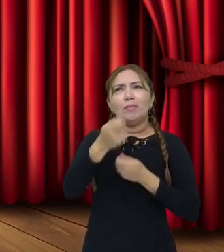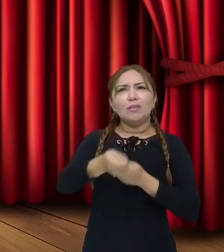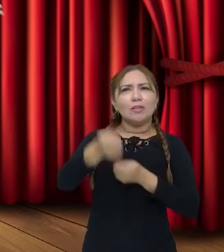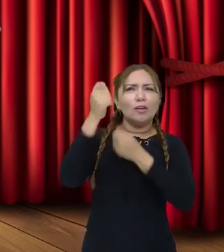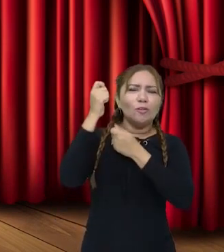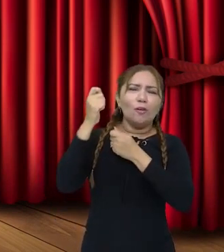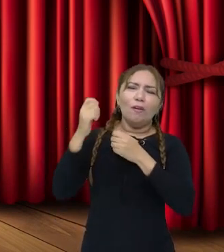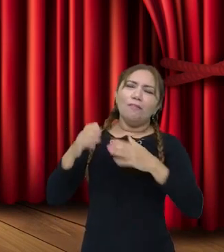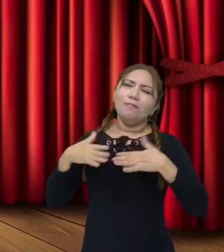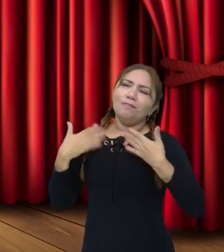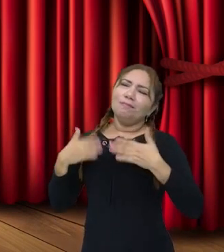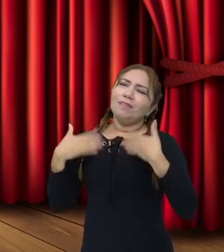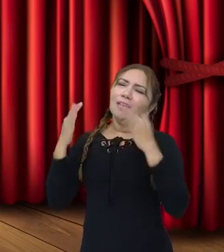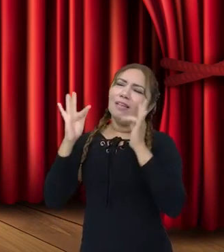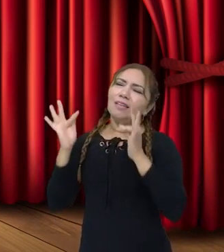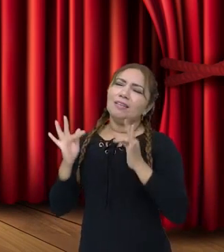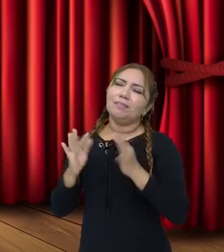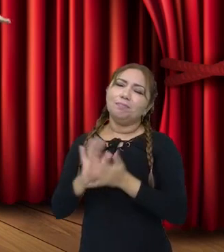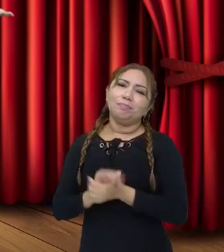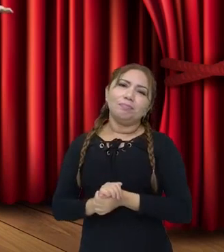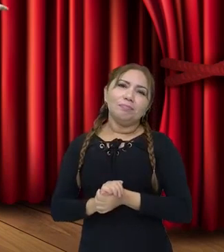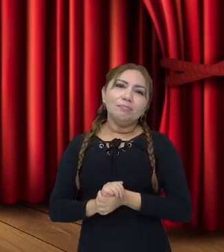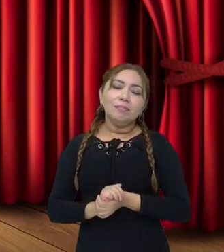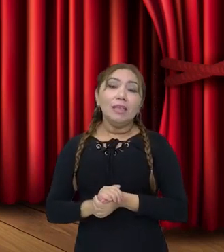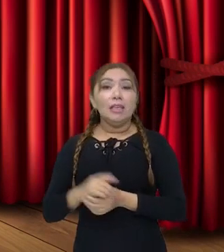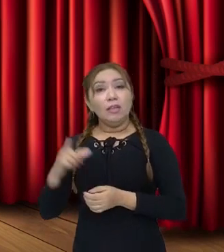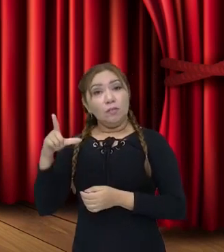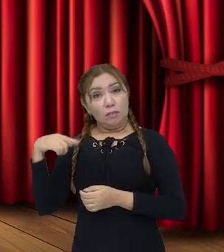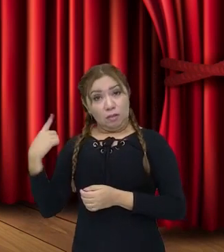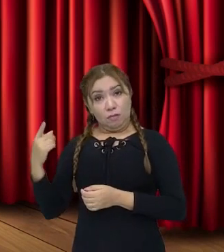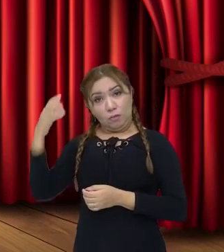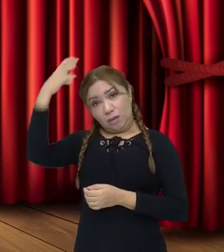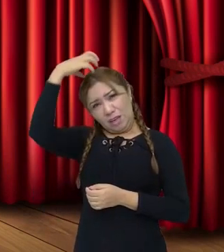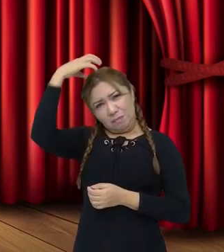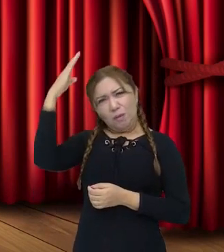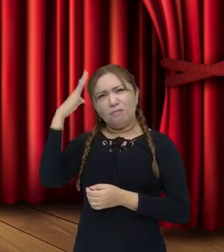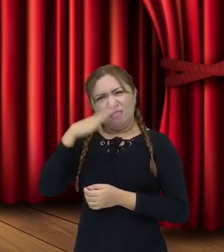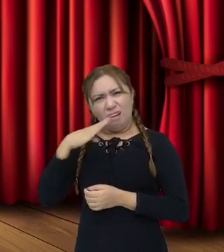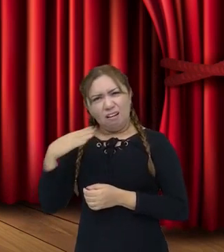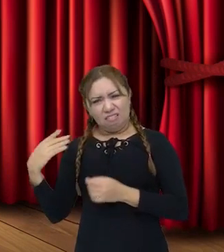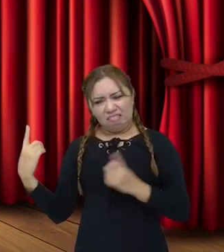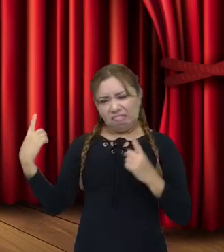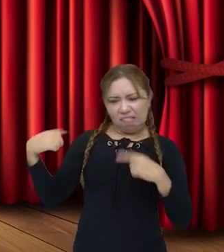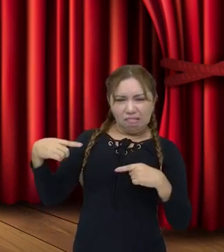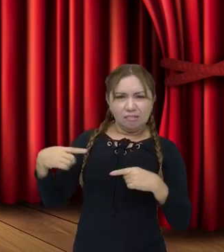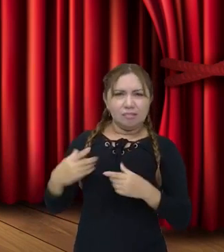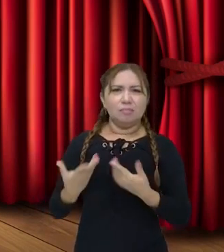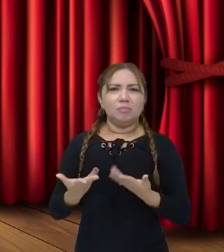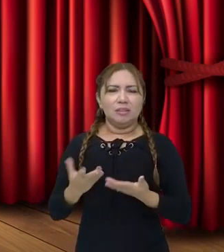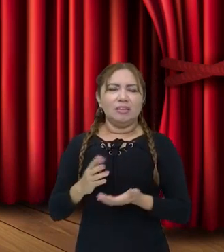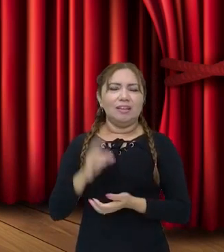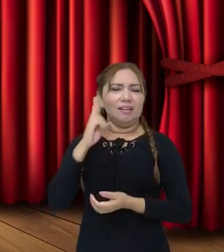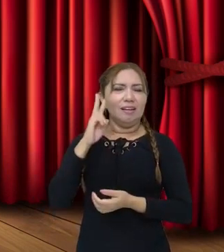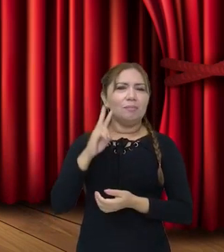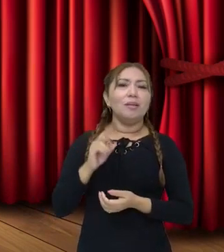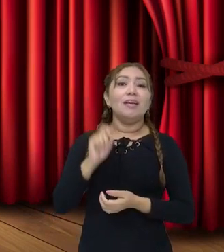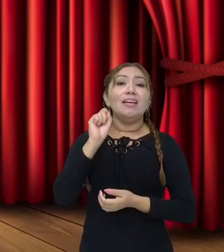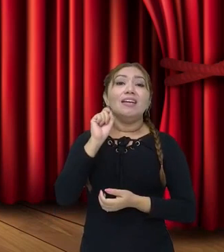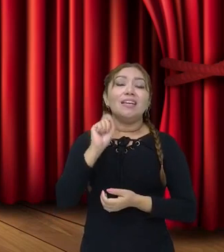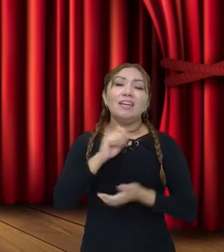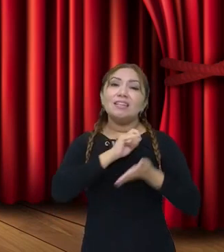sua vida, e veio um rei malvado e duvidou de tudo. Vocês gostaram? Lembram? Quem foi que escreveu essa história?